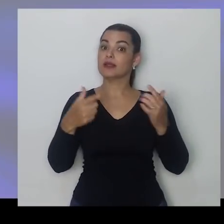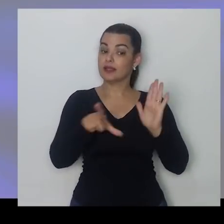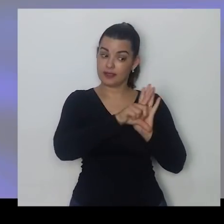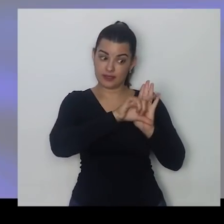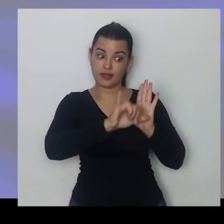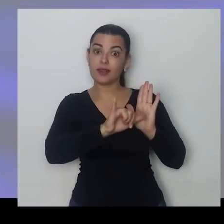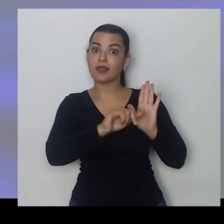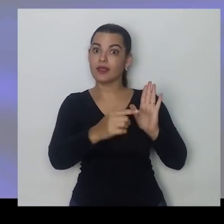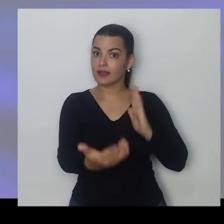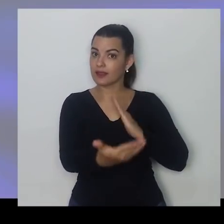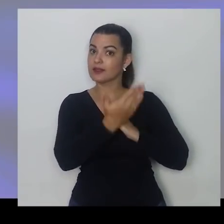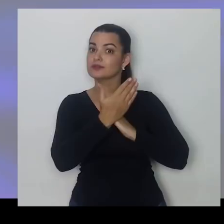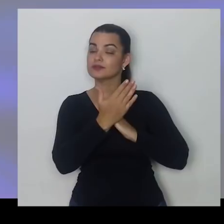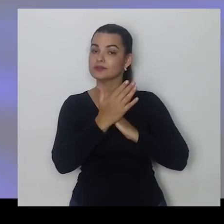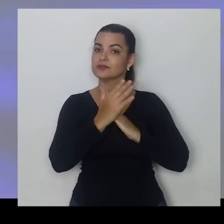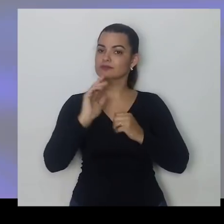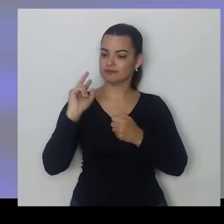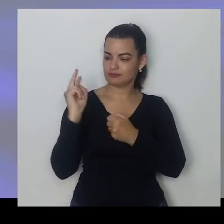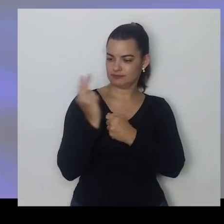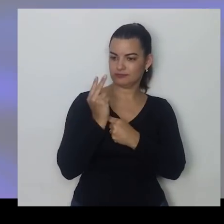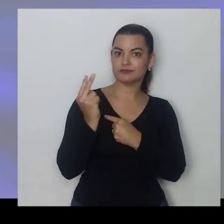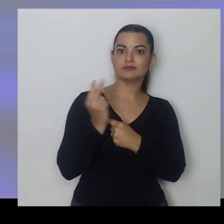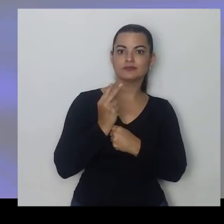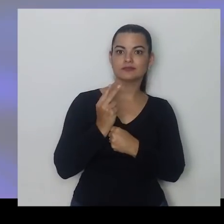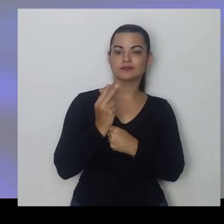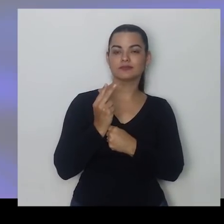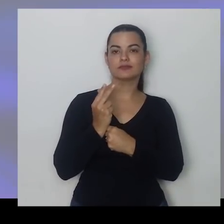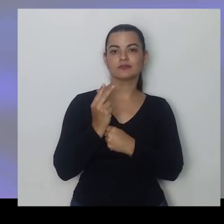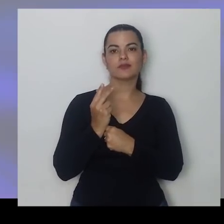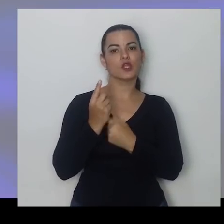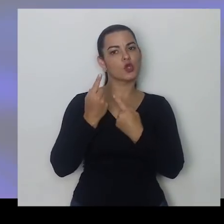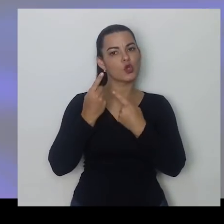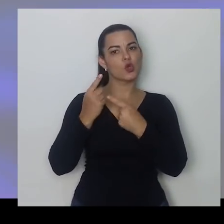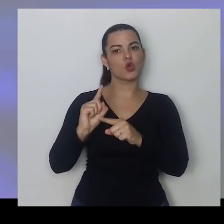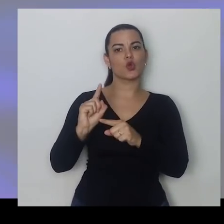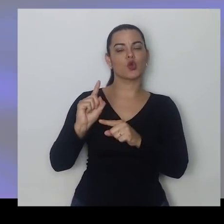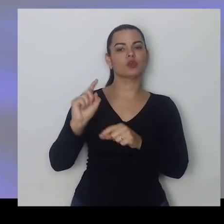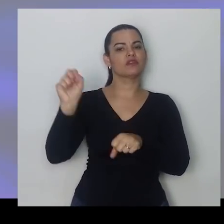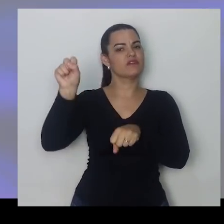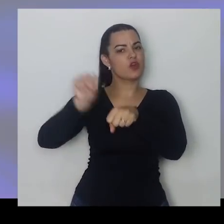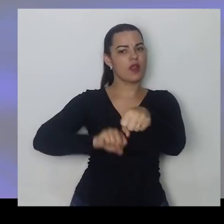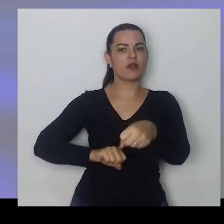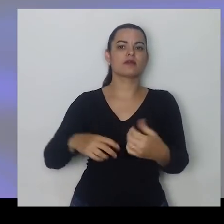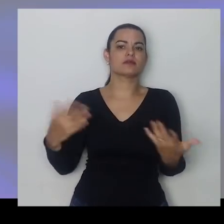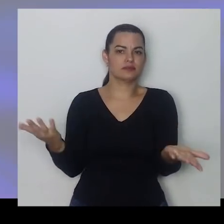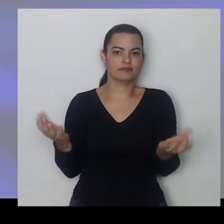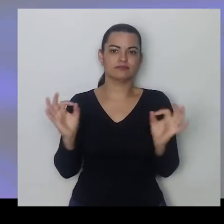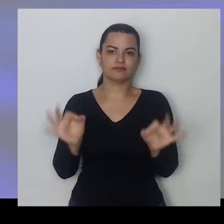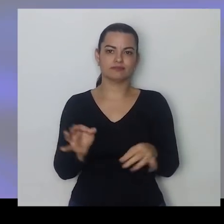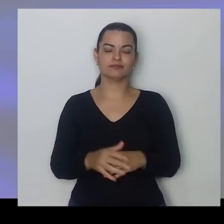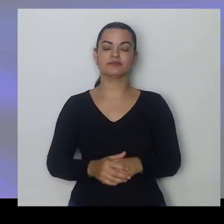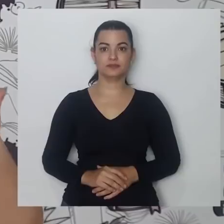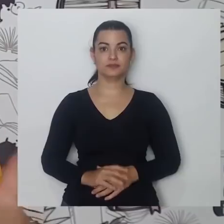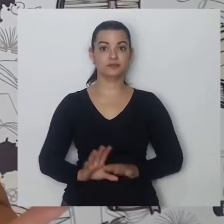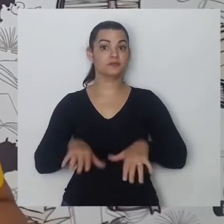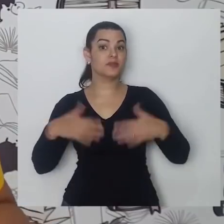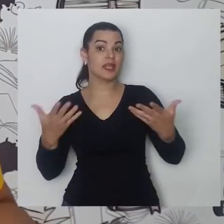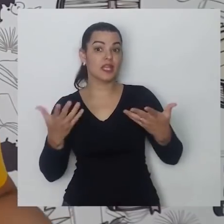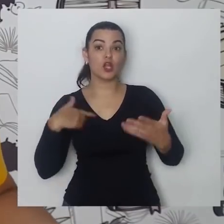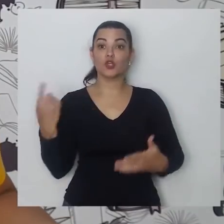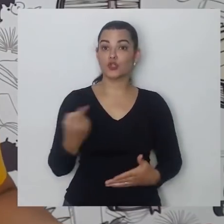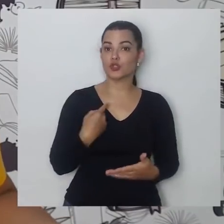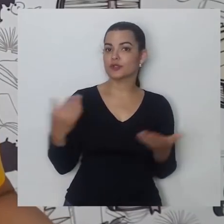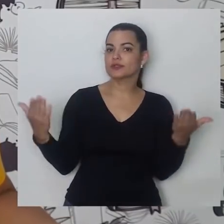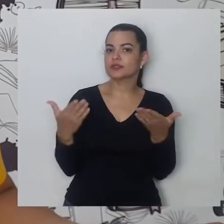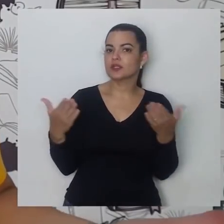deveres e que temos legislação que nos protege aí contra qualquer tipo de violência. Então, como